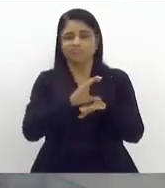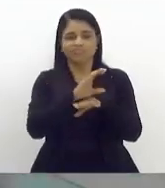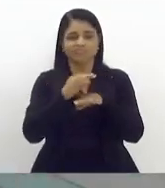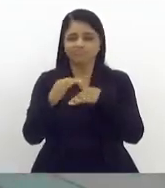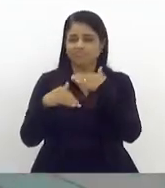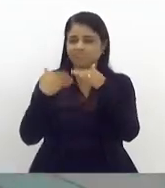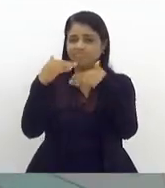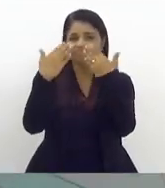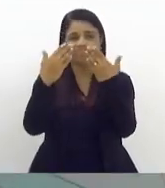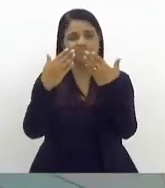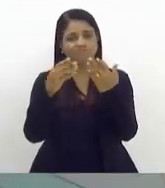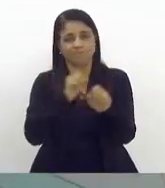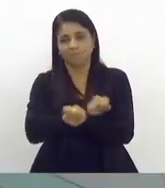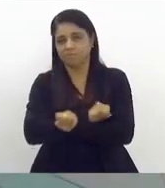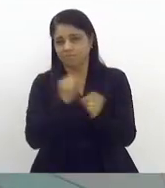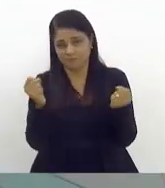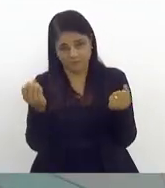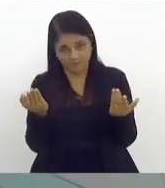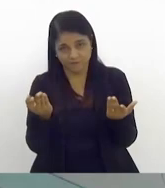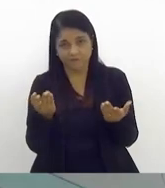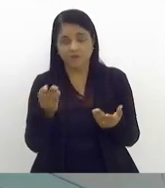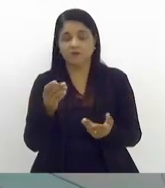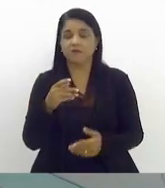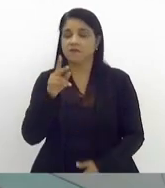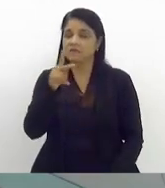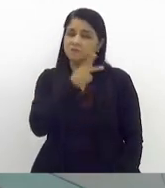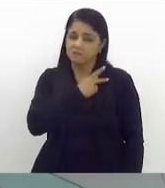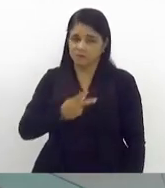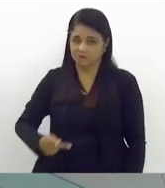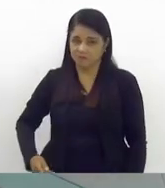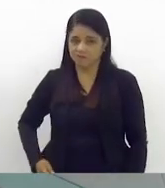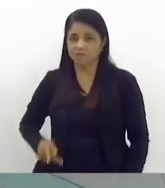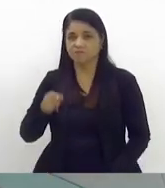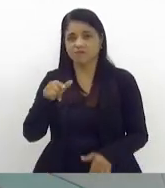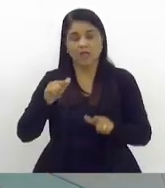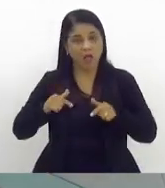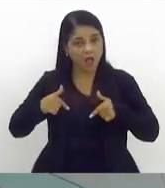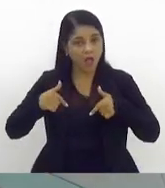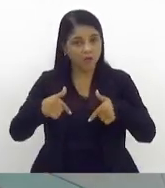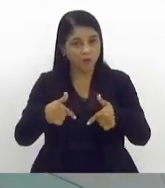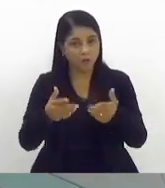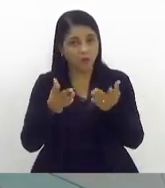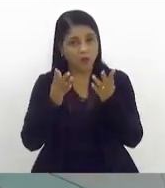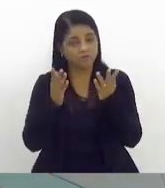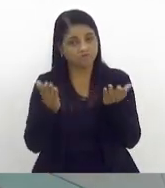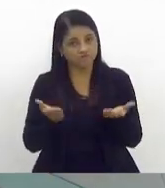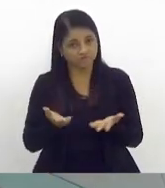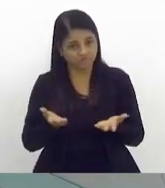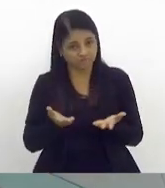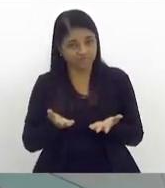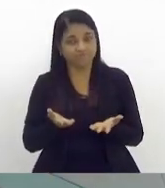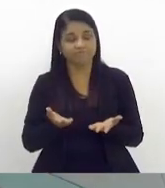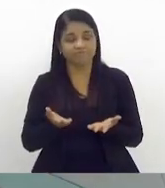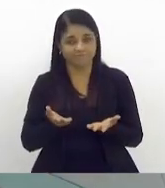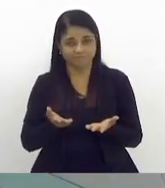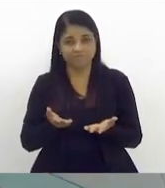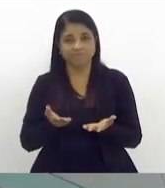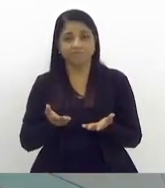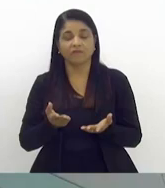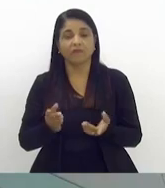um, senhor presidente, e Vossa Excelência atua aqui como magistrado, de